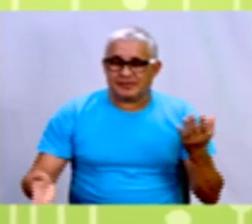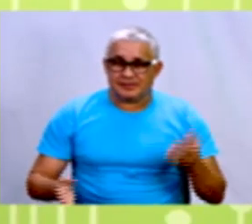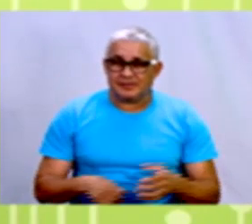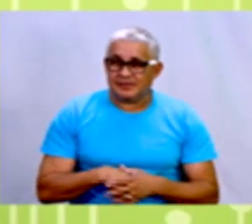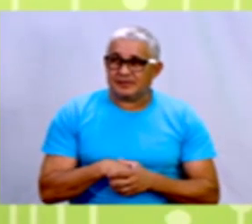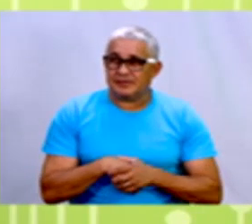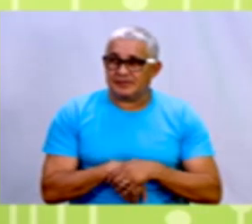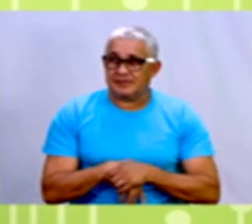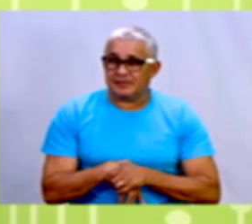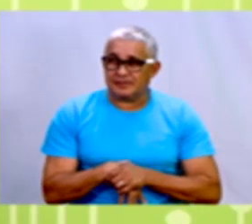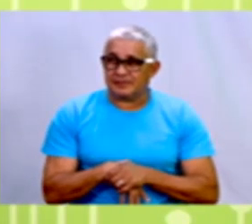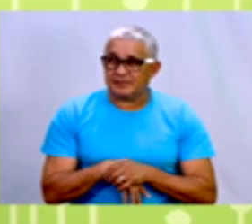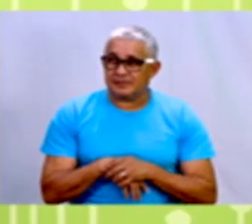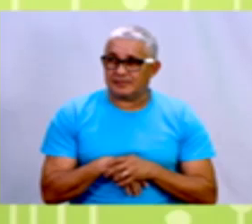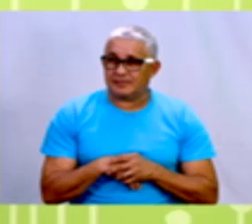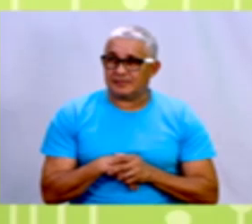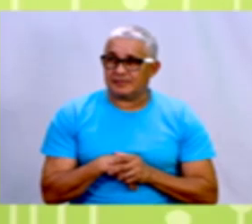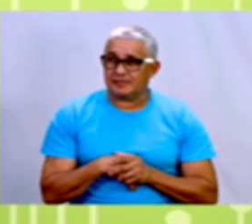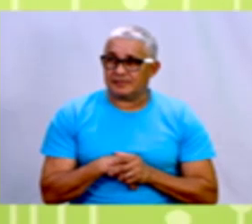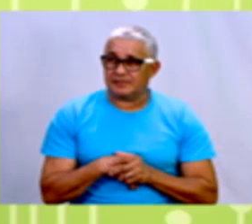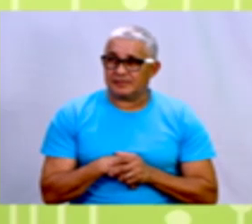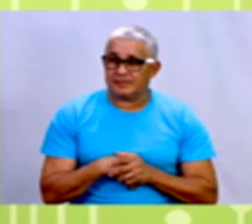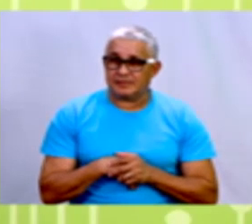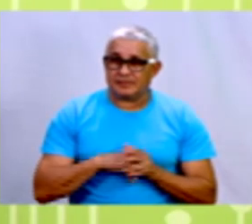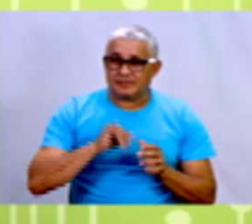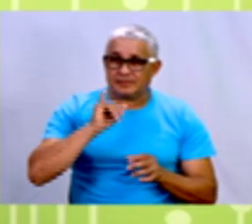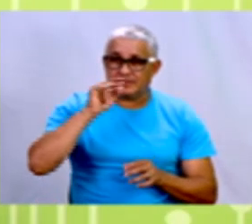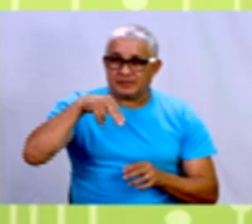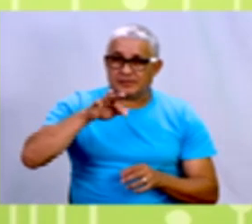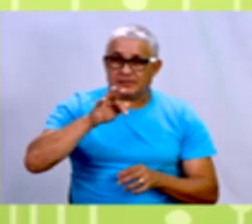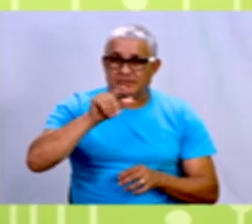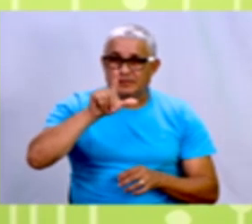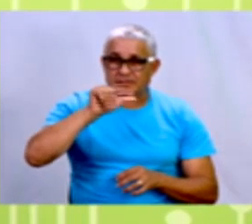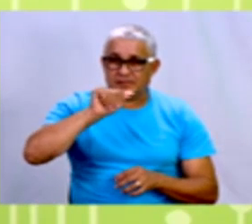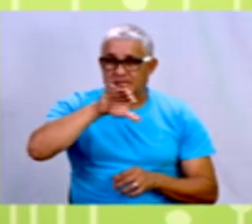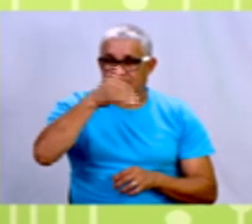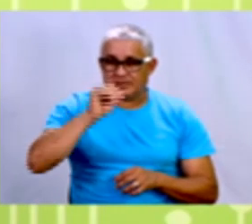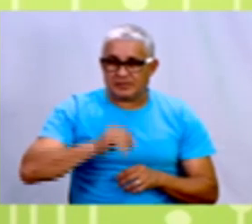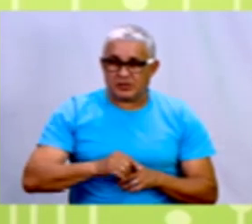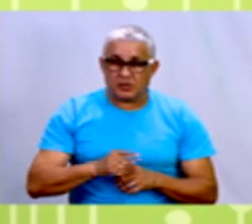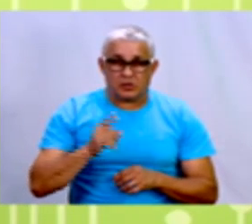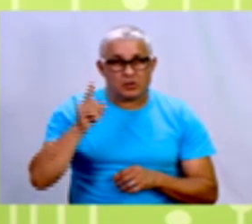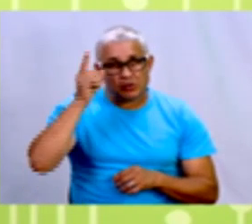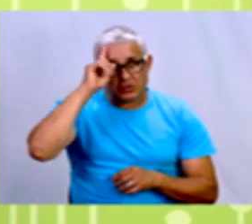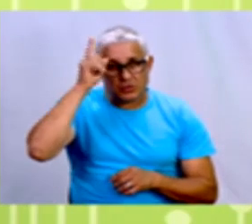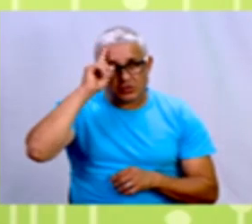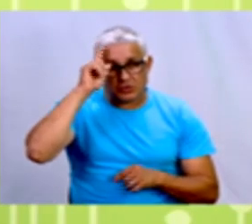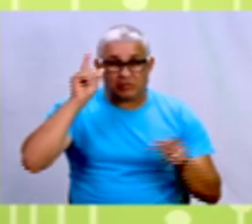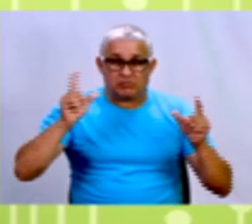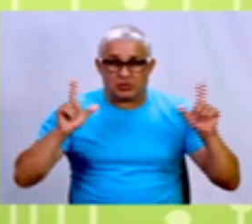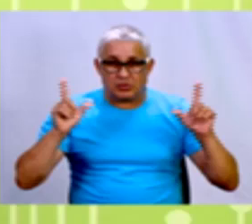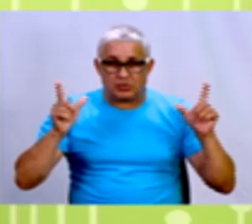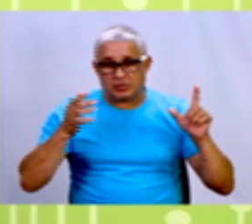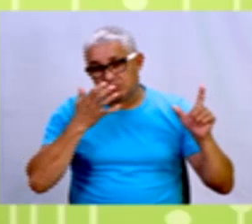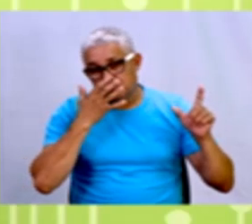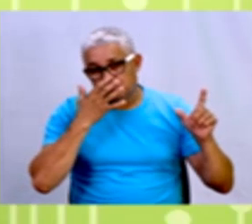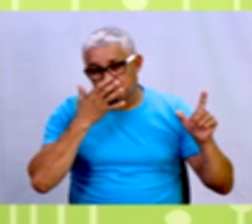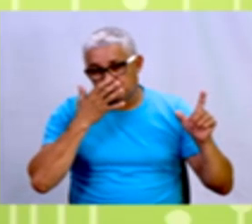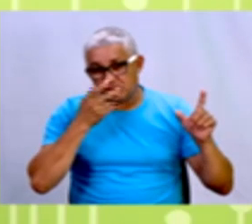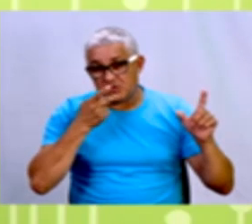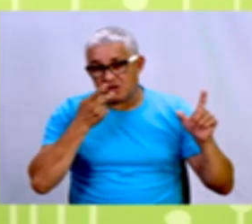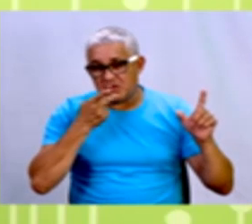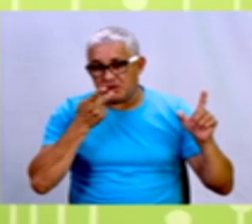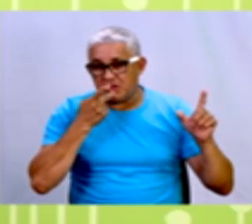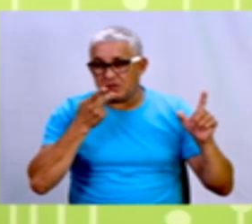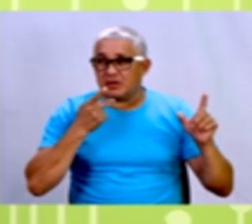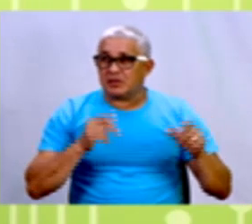força no tempo, que no caso seria a famosa inflação, que eu acho que todos vocês ouvem falar todo dia aí no jornal, e pode ser que muitos não